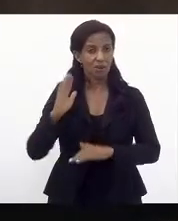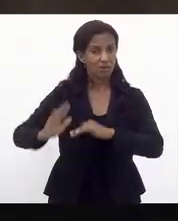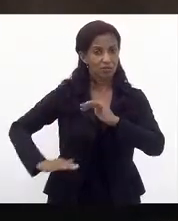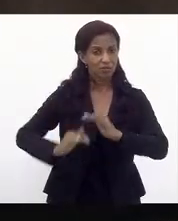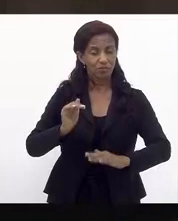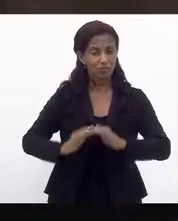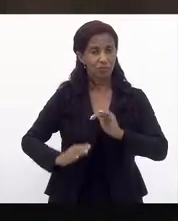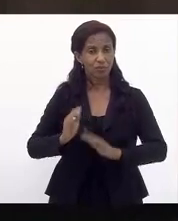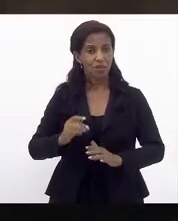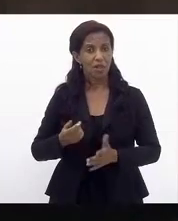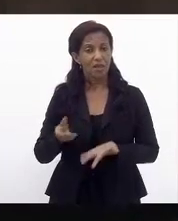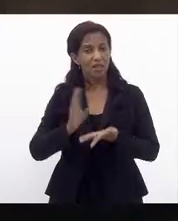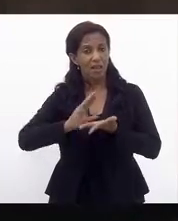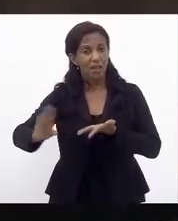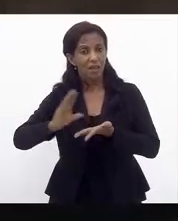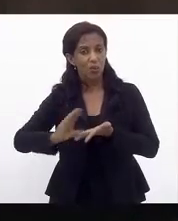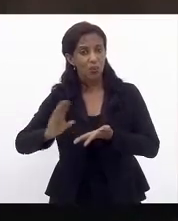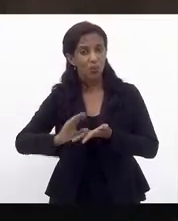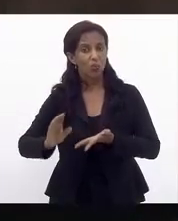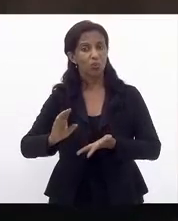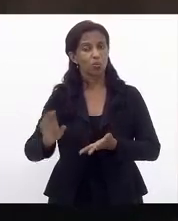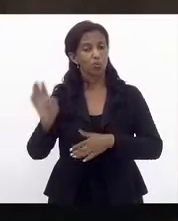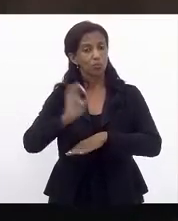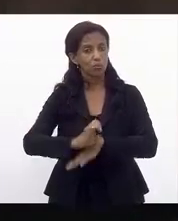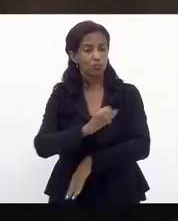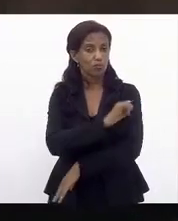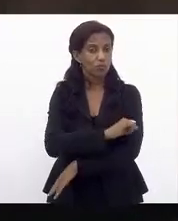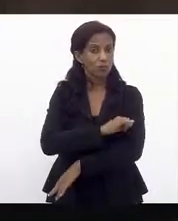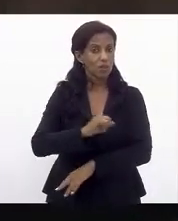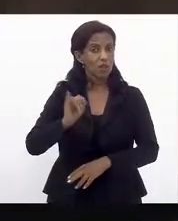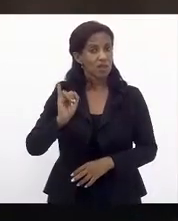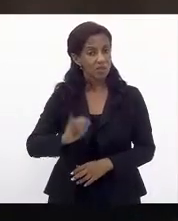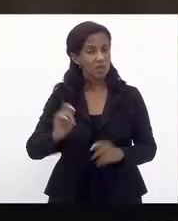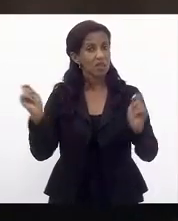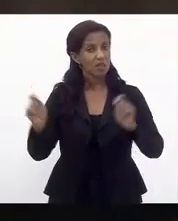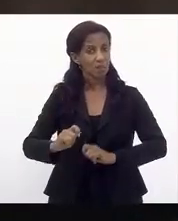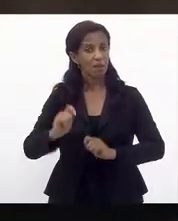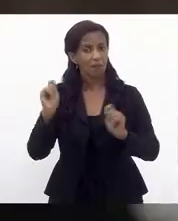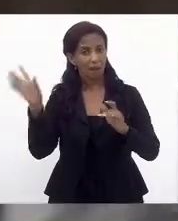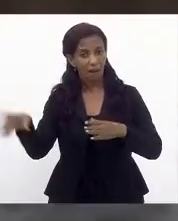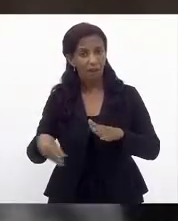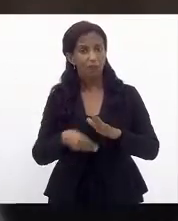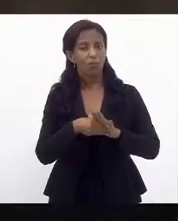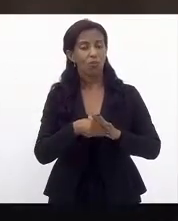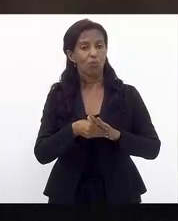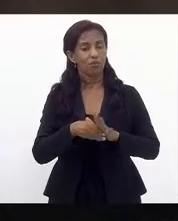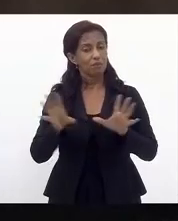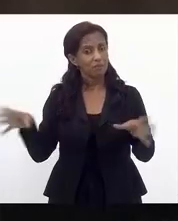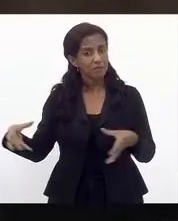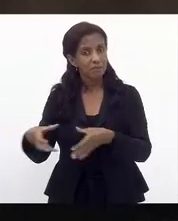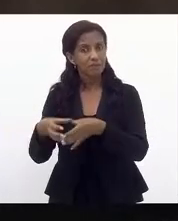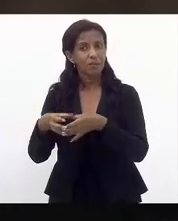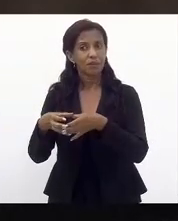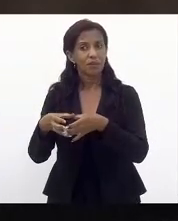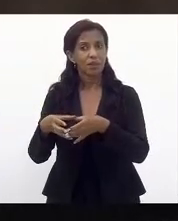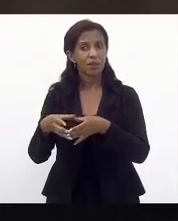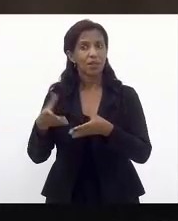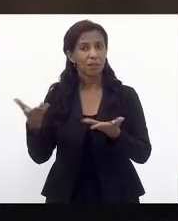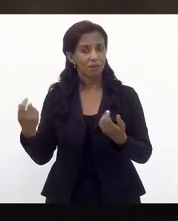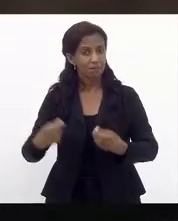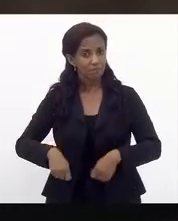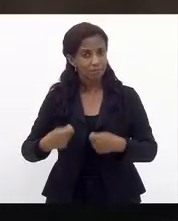entregam recursos para o estado do Rio de Janeiro se elas também puderem fazer parte desse grupo que está sendo